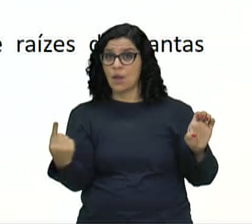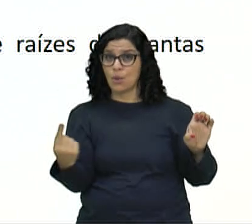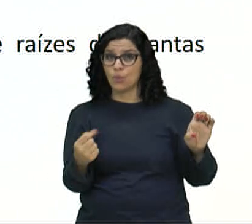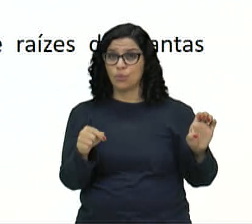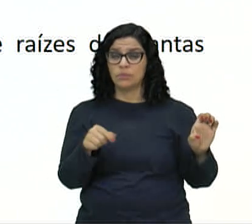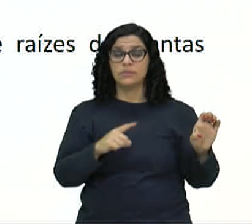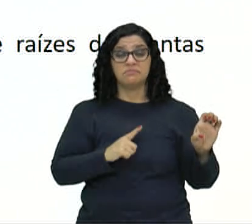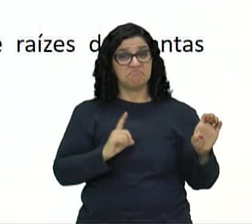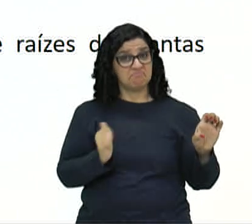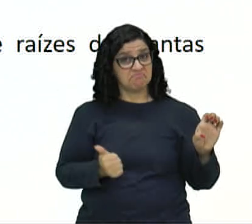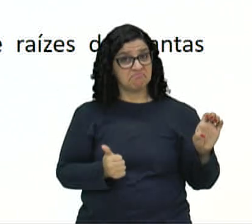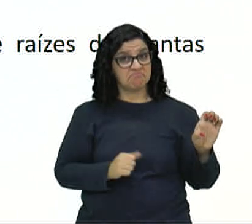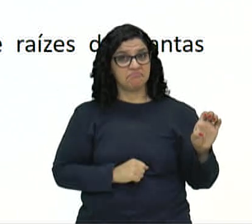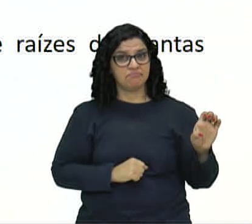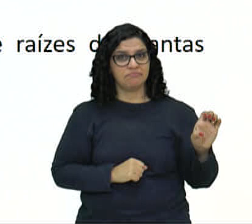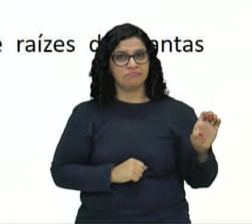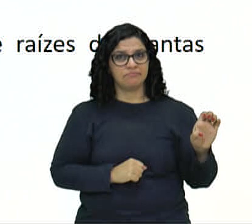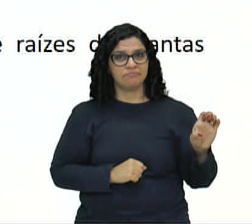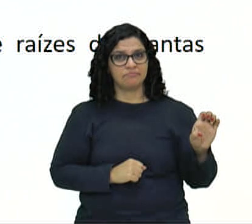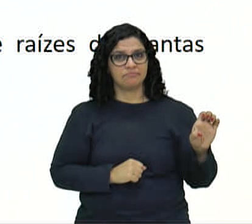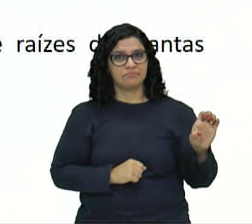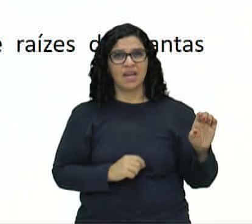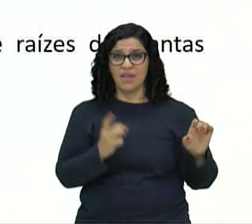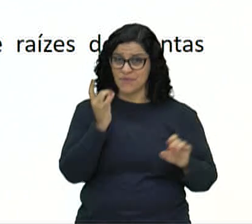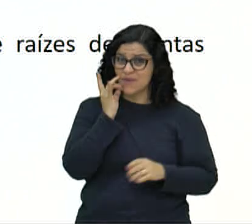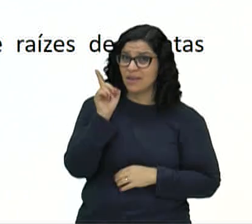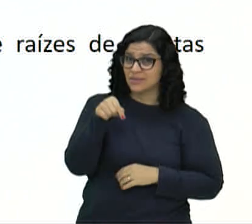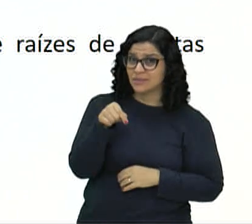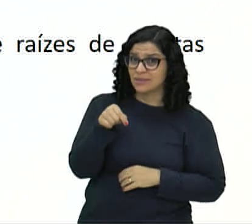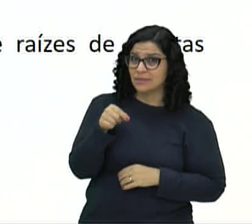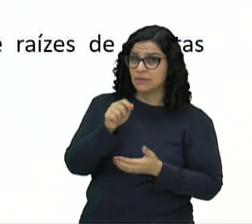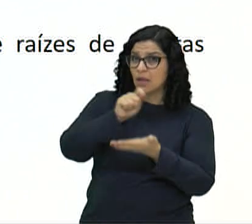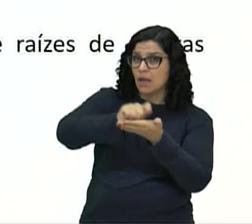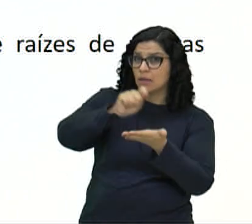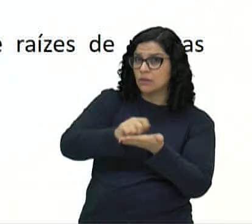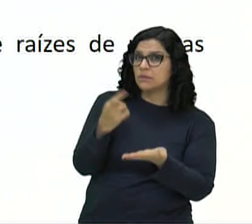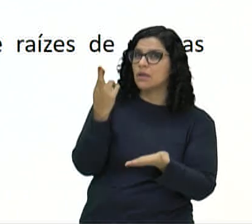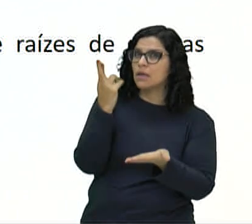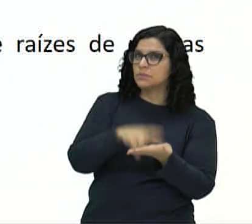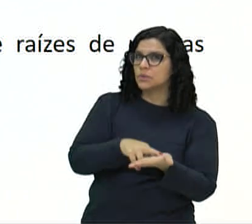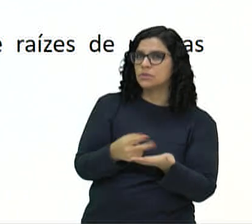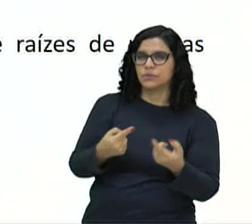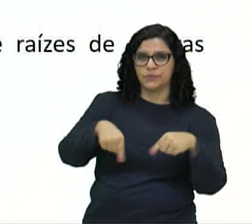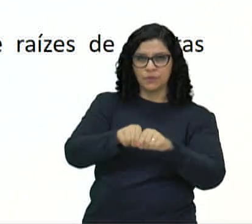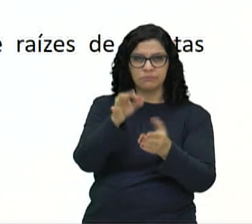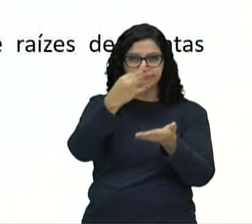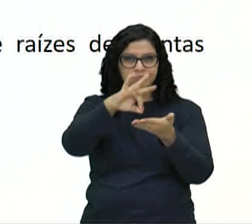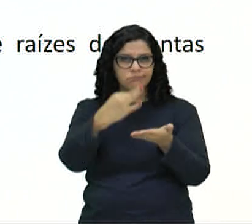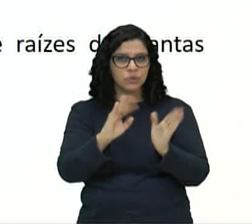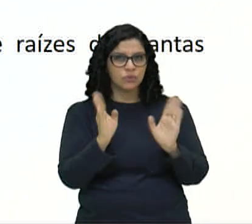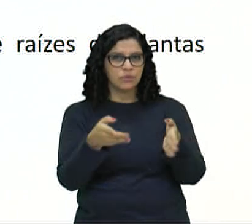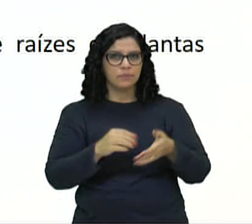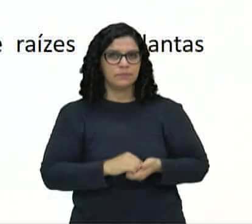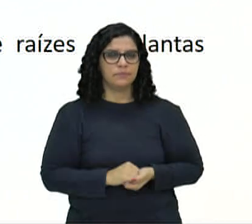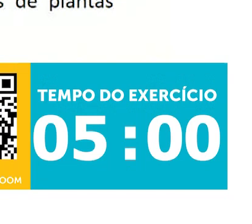a partir das quais é produzido. Muito fácil, né? Anota, responde, eu já venho corrigindo.